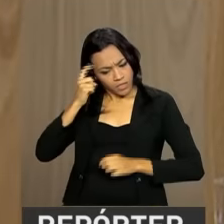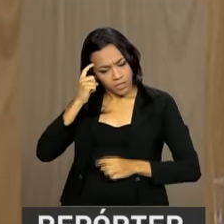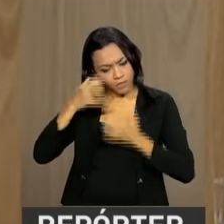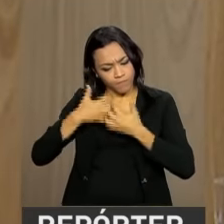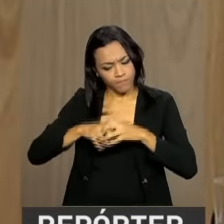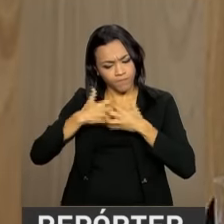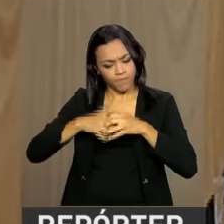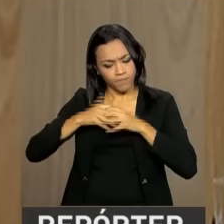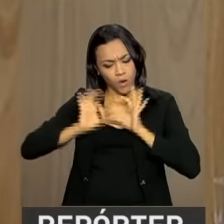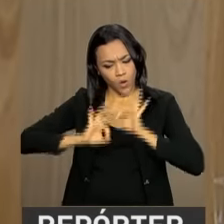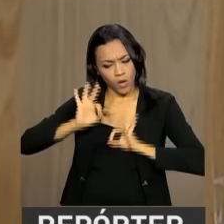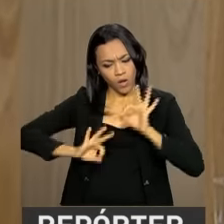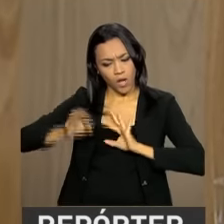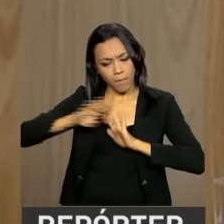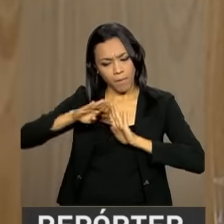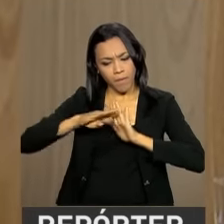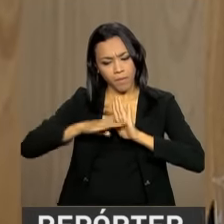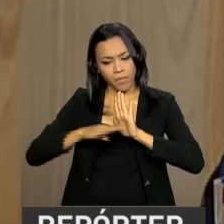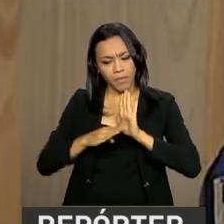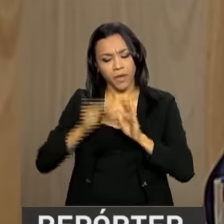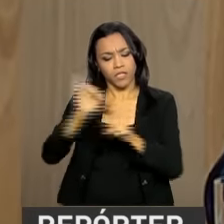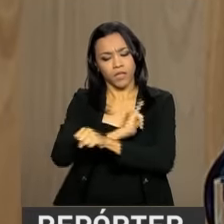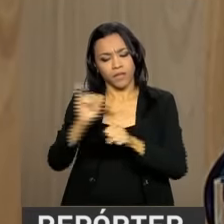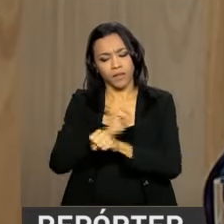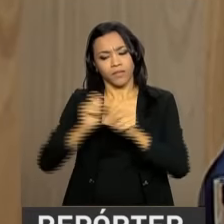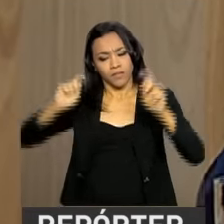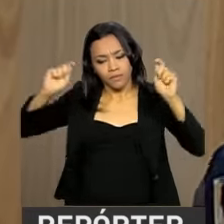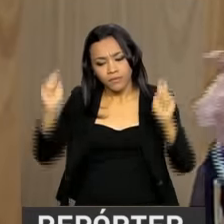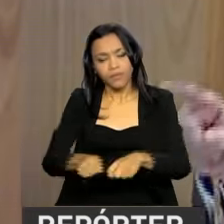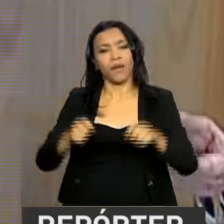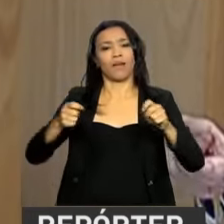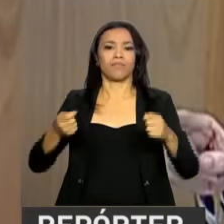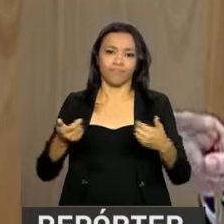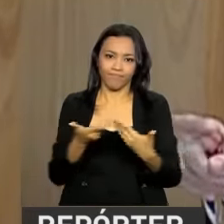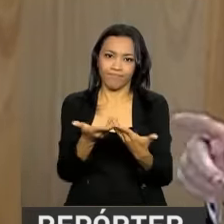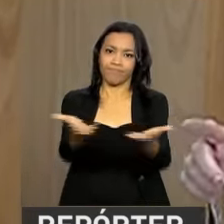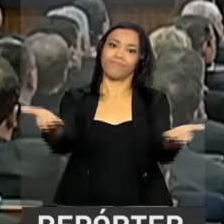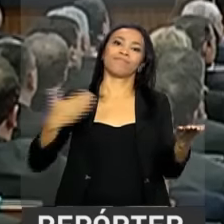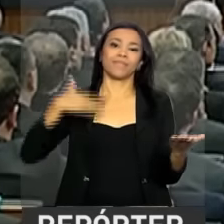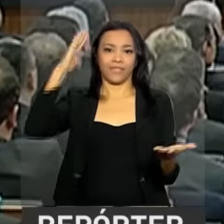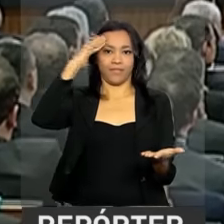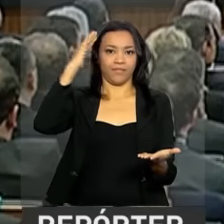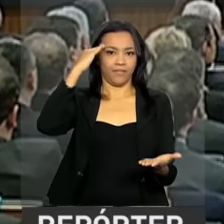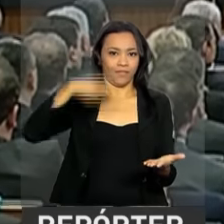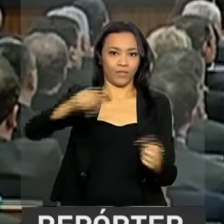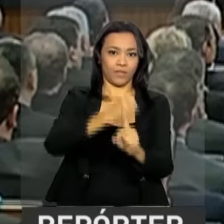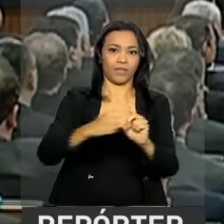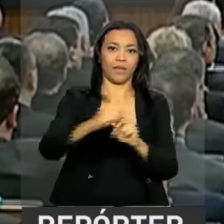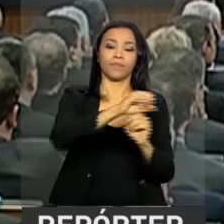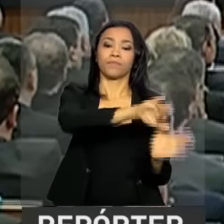formular e implementar medidas que sejam compreendidas pela